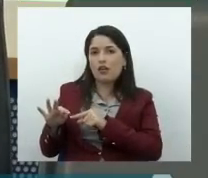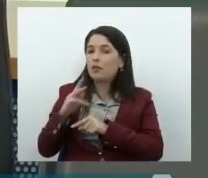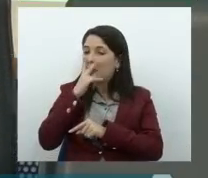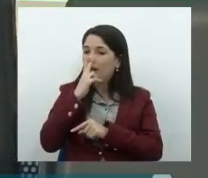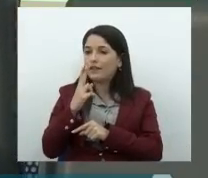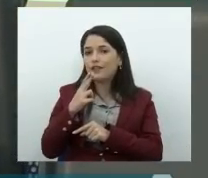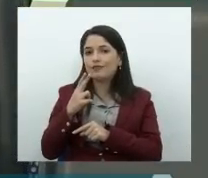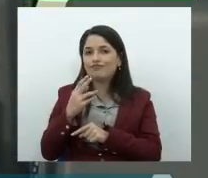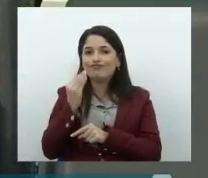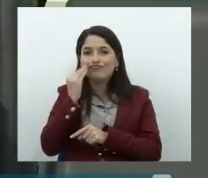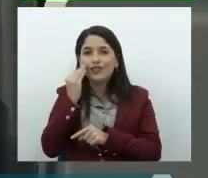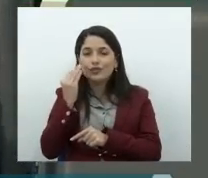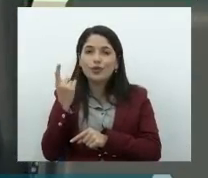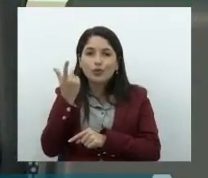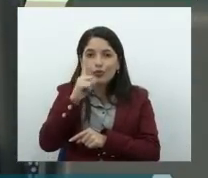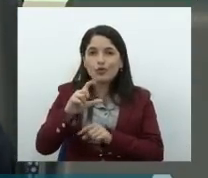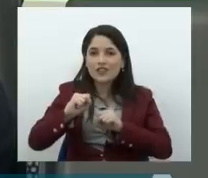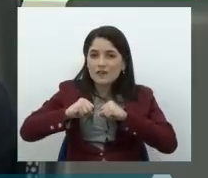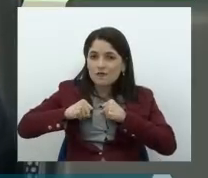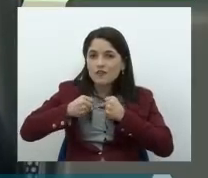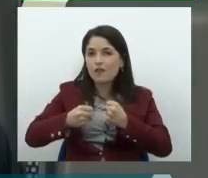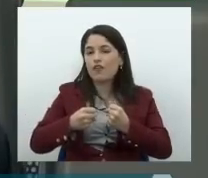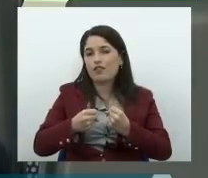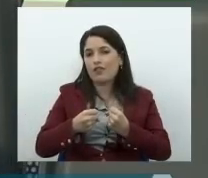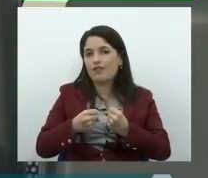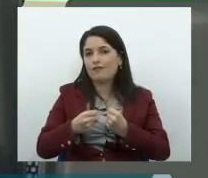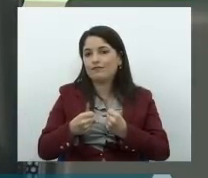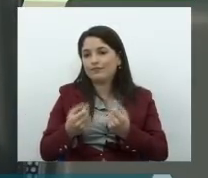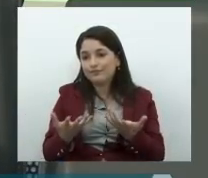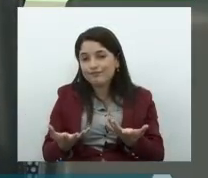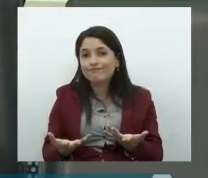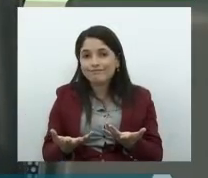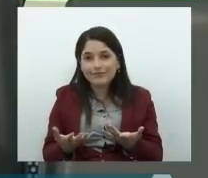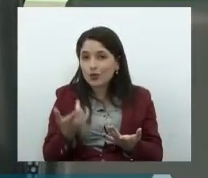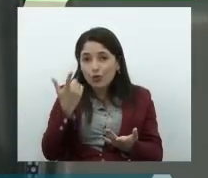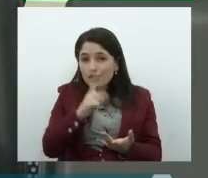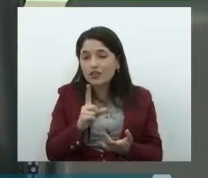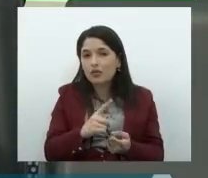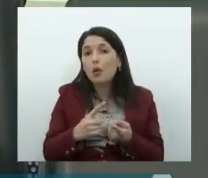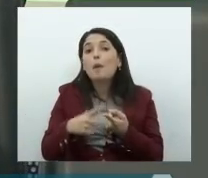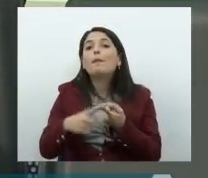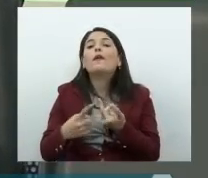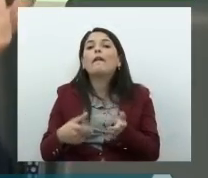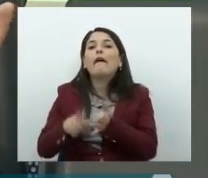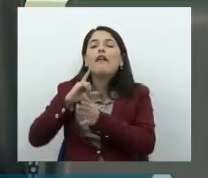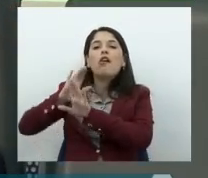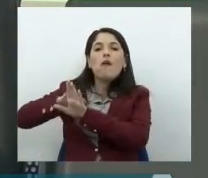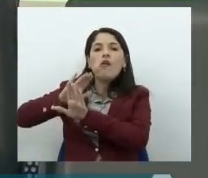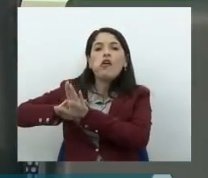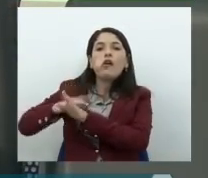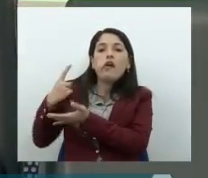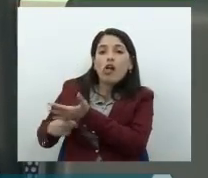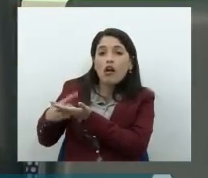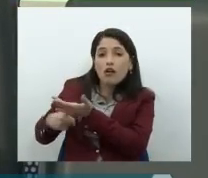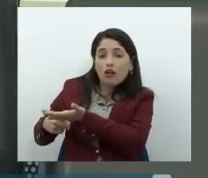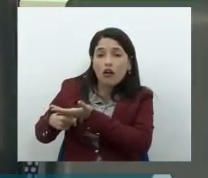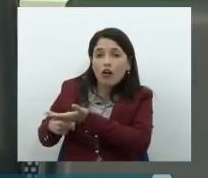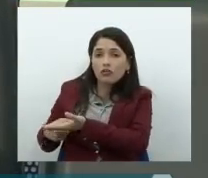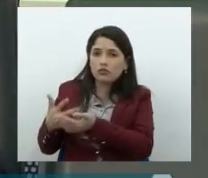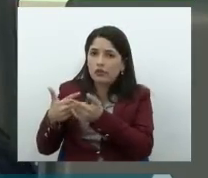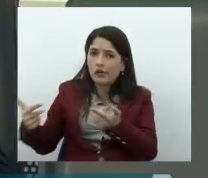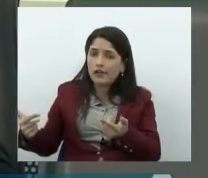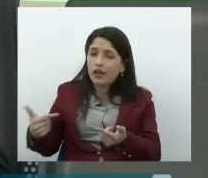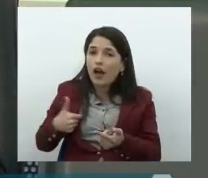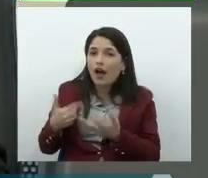defender contra os inimigos do povo. E por quê? Porque fez acordo, porque aceitou confabular com